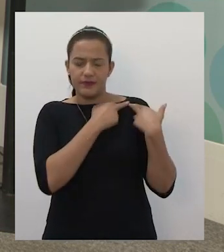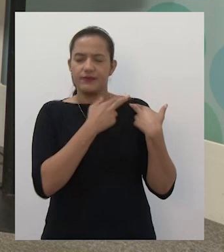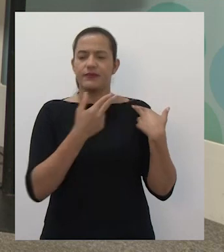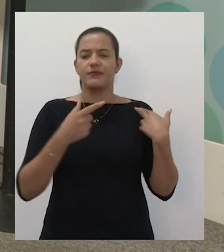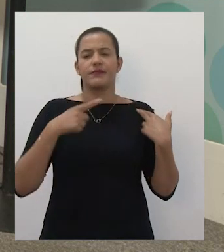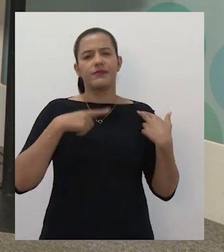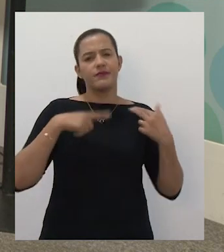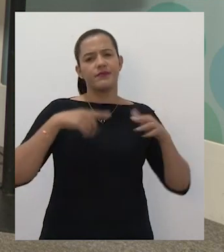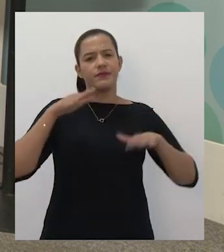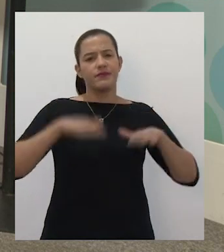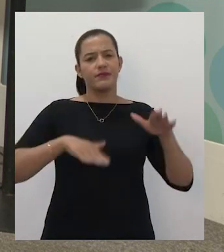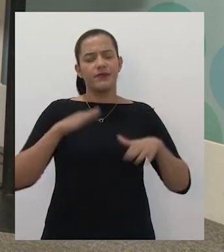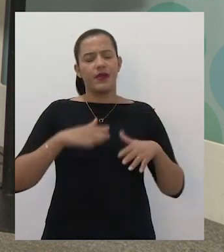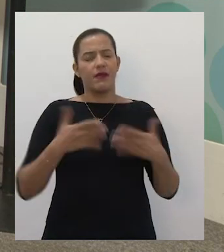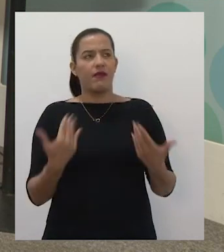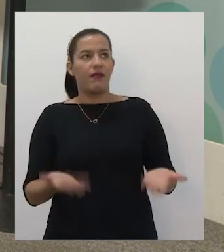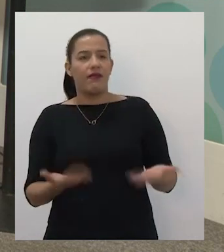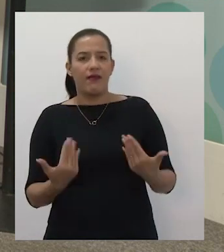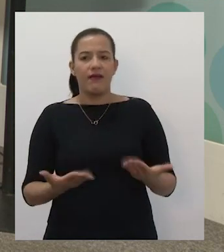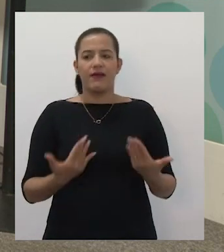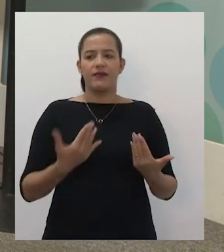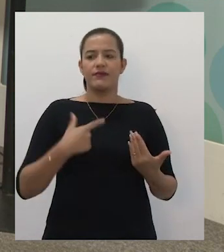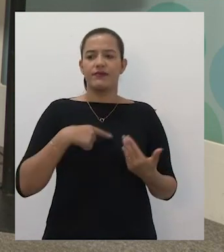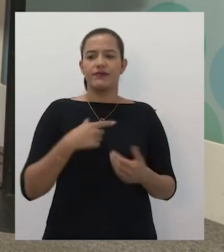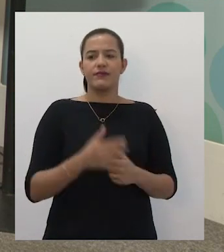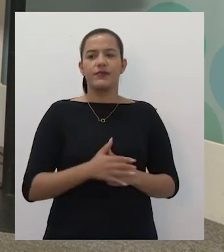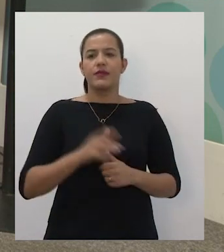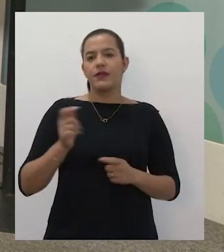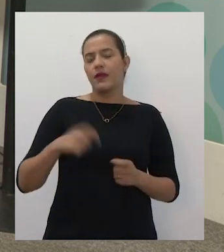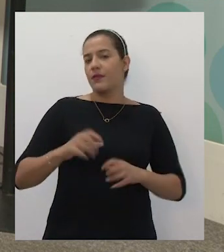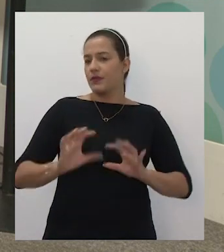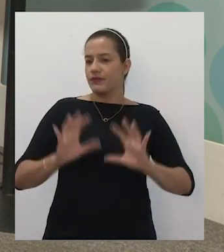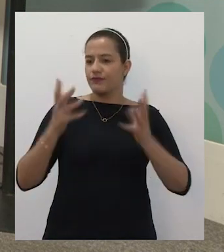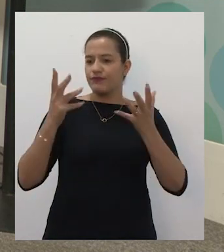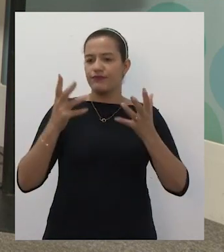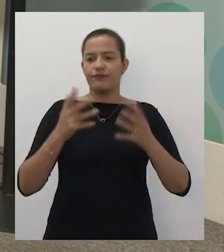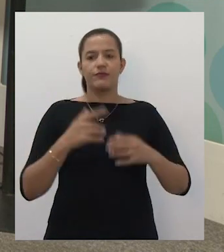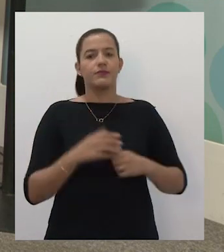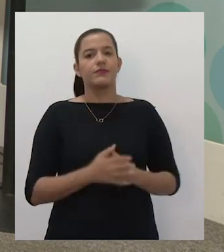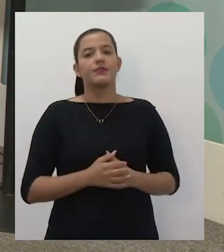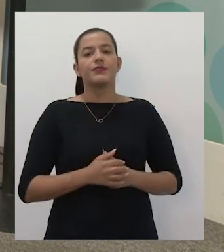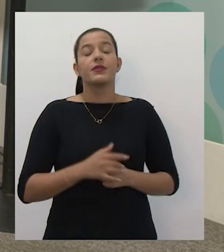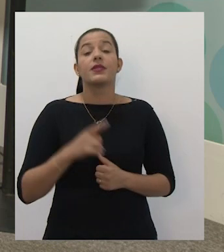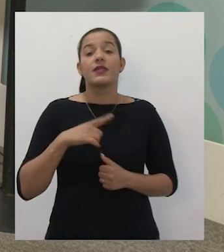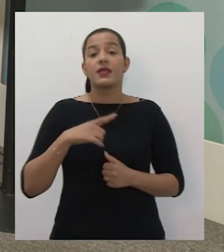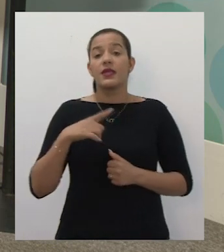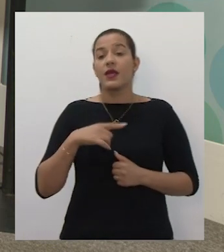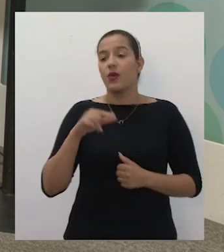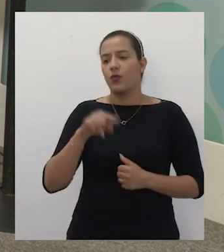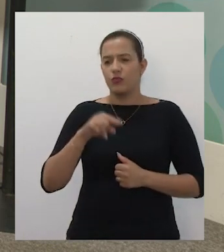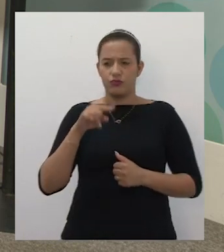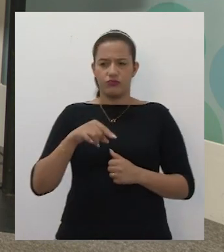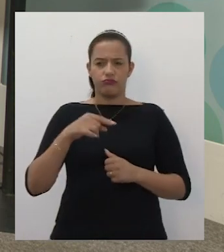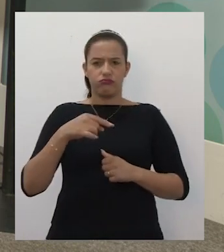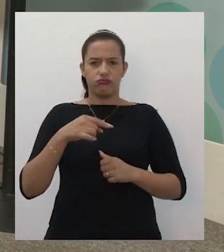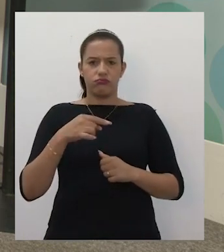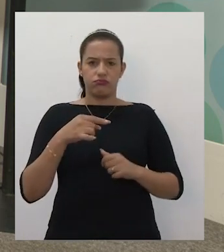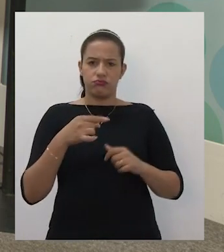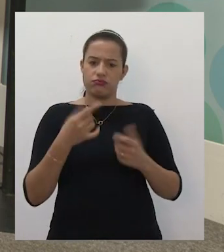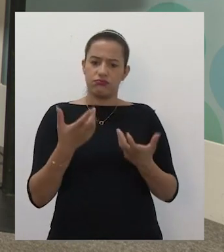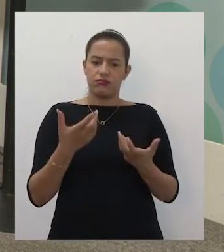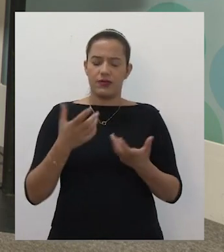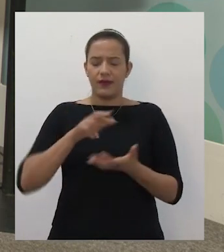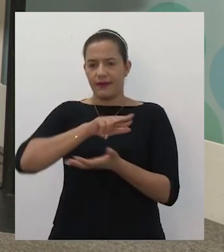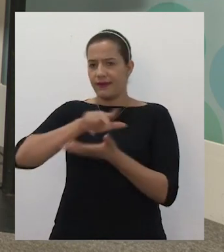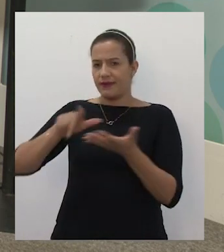aí um pouco mais leve, né, um pouco mais festivo também, que me parece uma característica muito importante dela. Então, eu gostaria que você pudesse